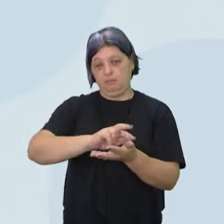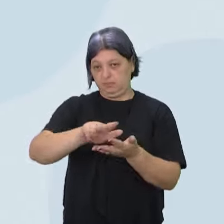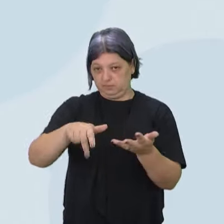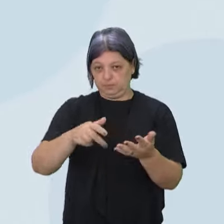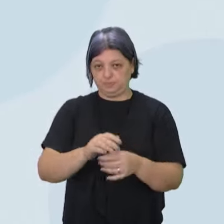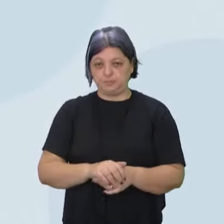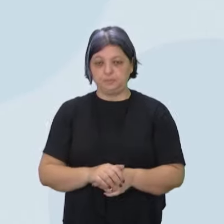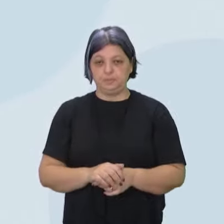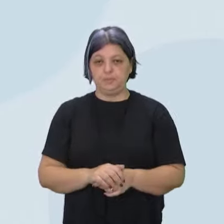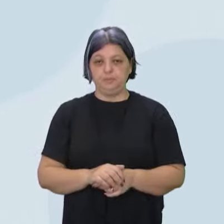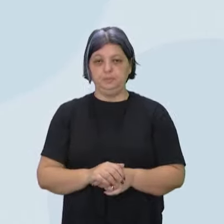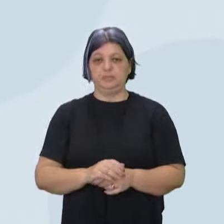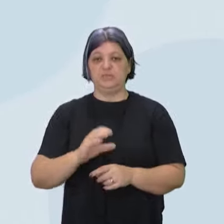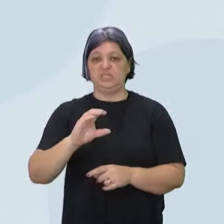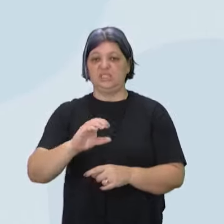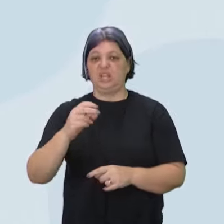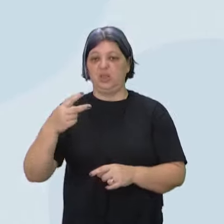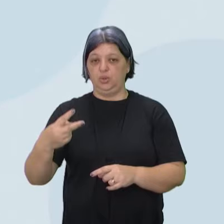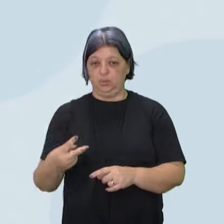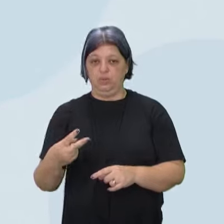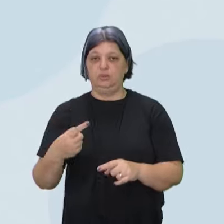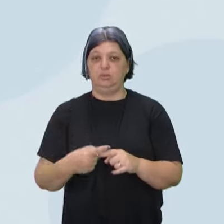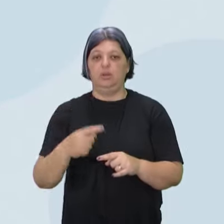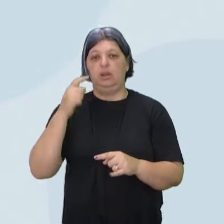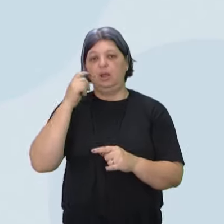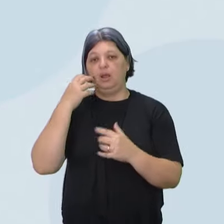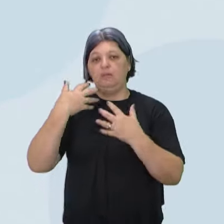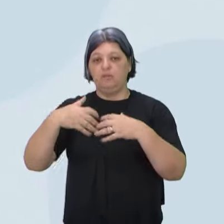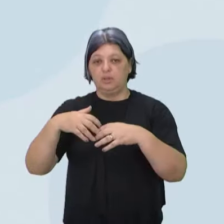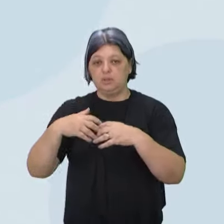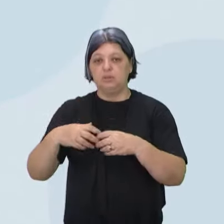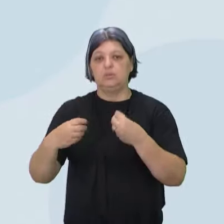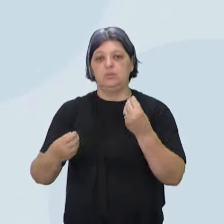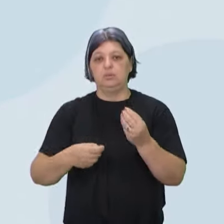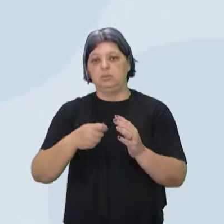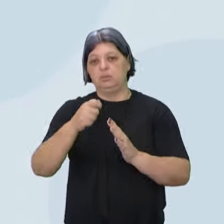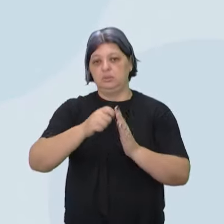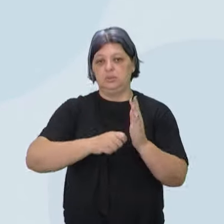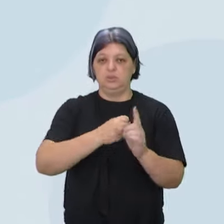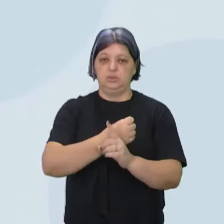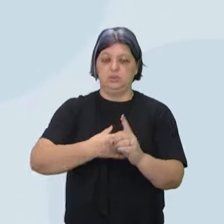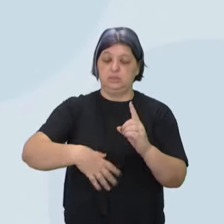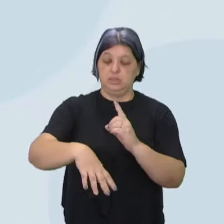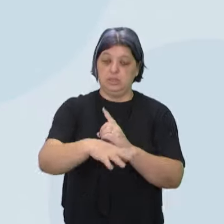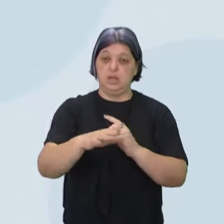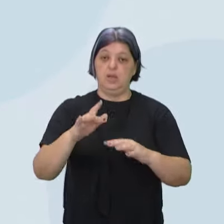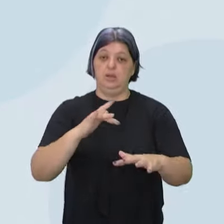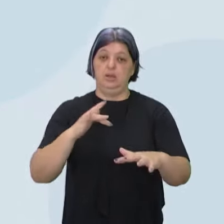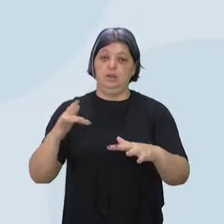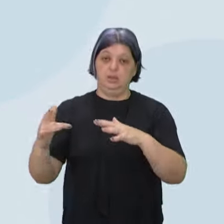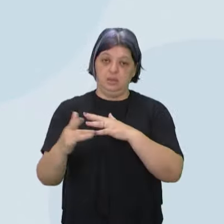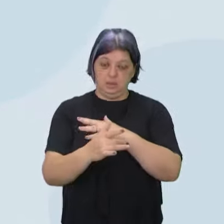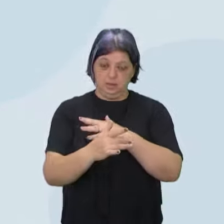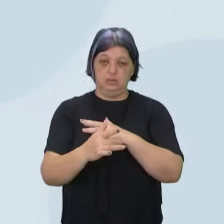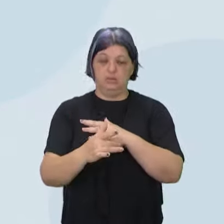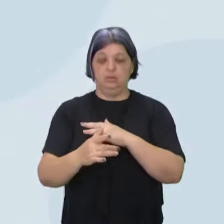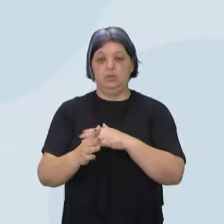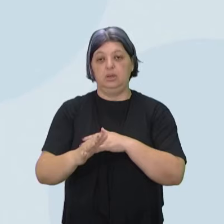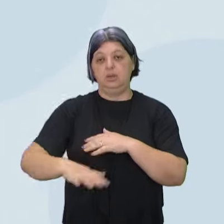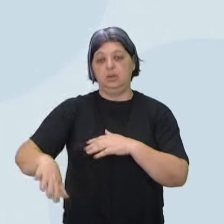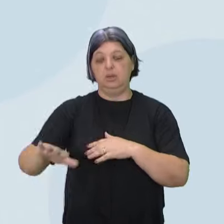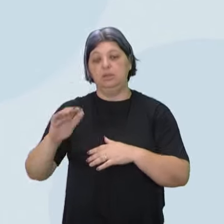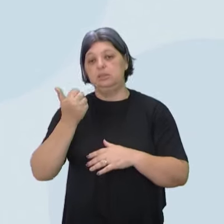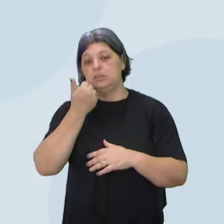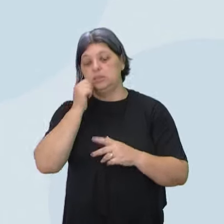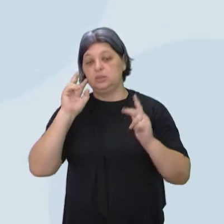O componente 2, reflexões sobre o poder do contrato social às redes, relacionado mais às ciências humanas, assim